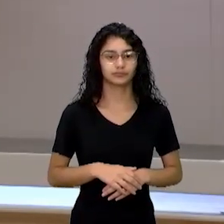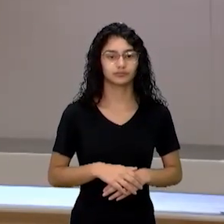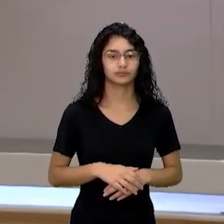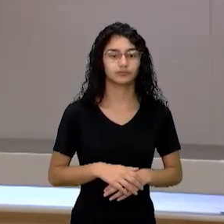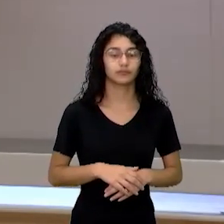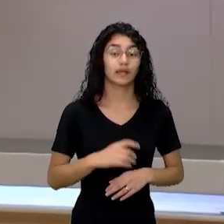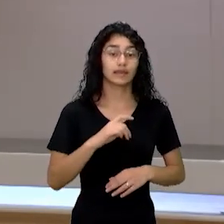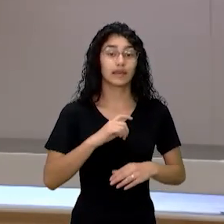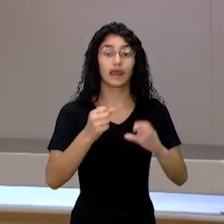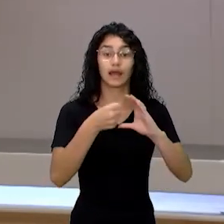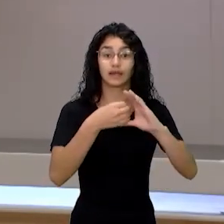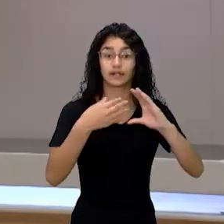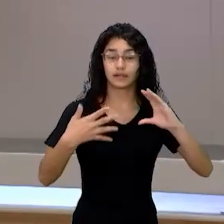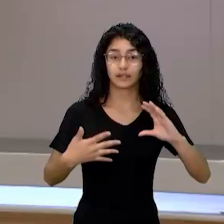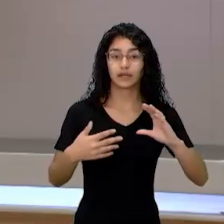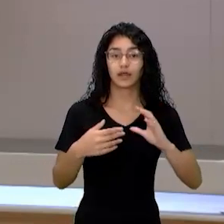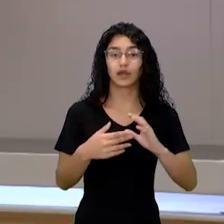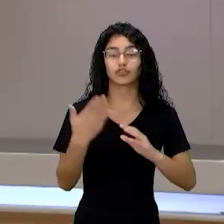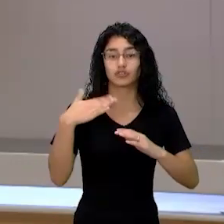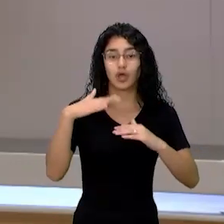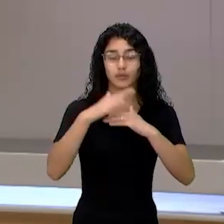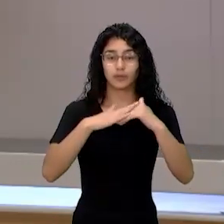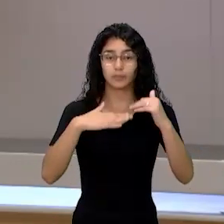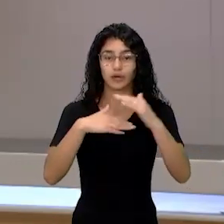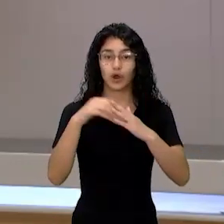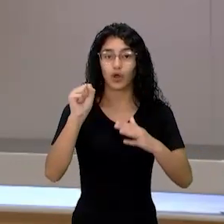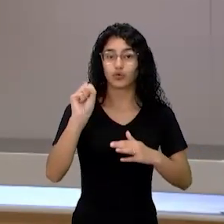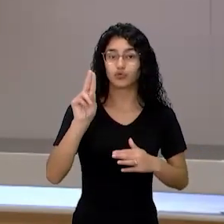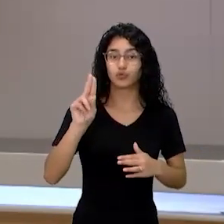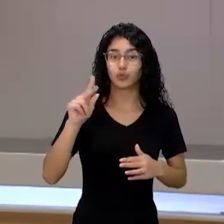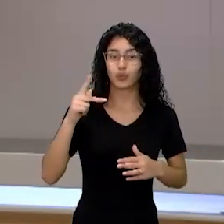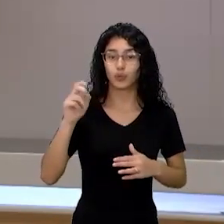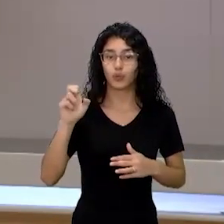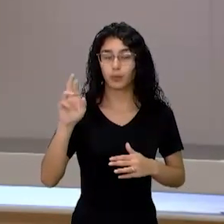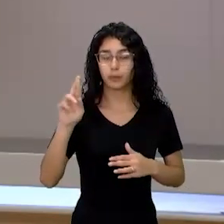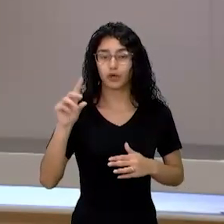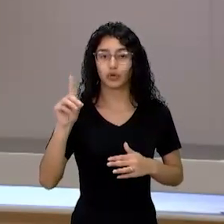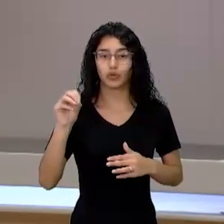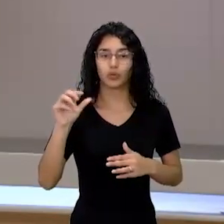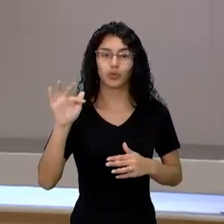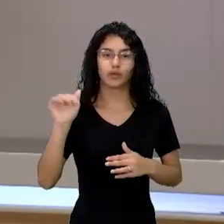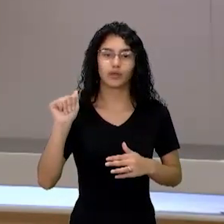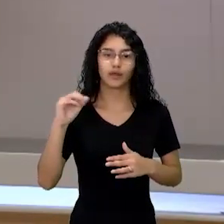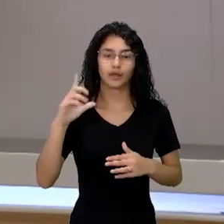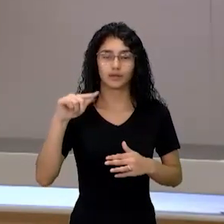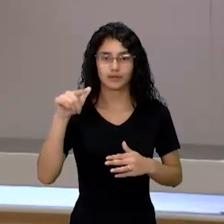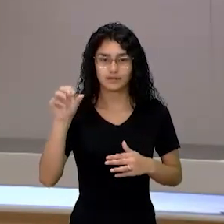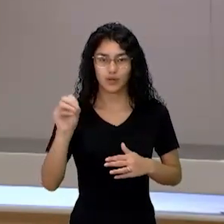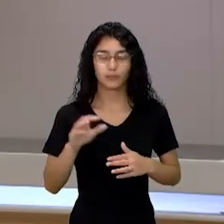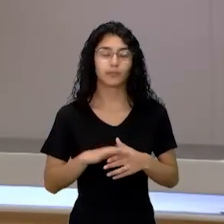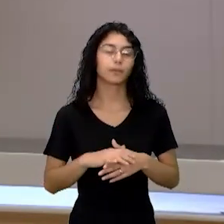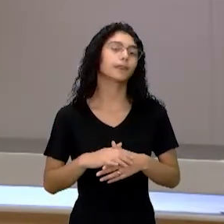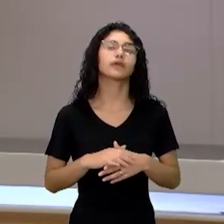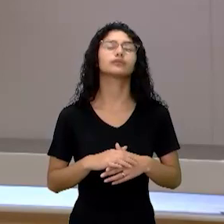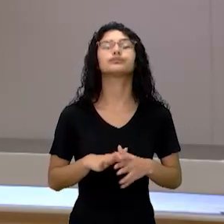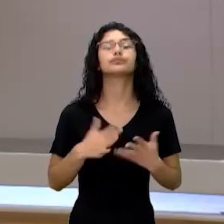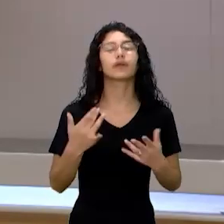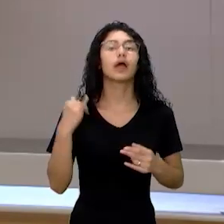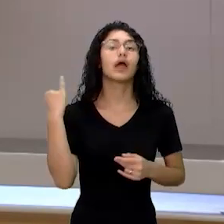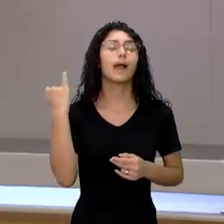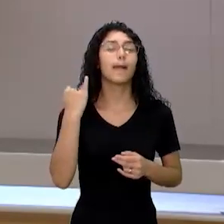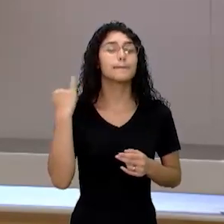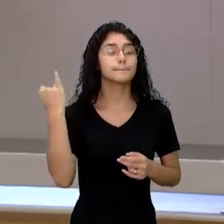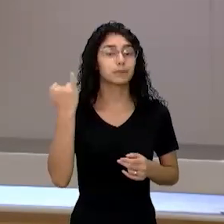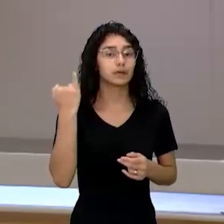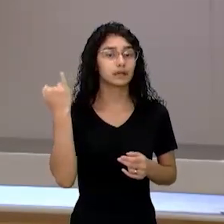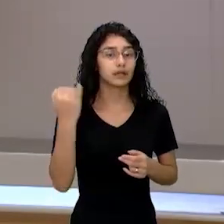tendo a característica de altas habilidades e superdotação e não sendo olhado como tal. Então, é importante aí,